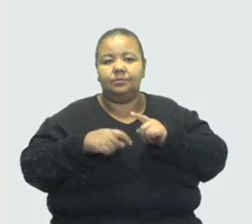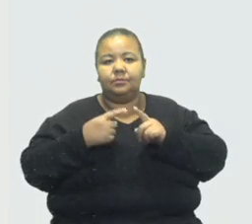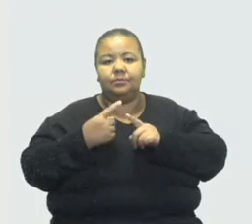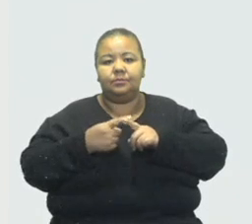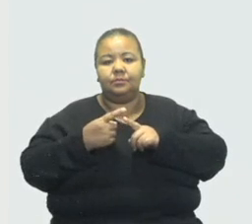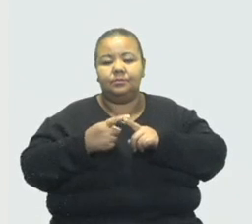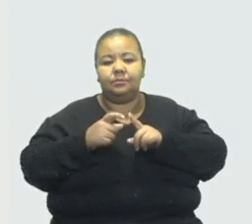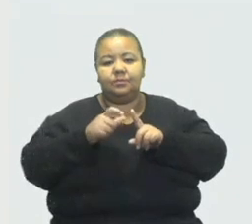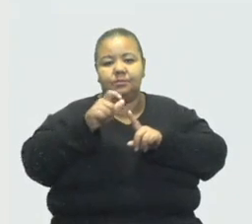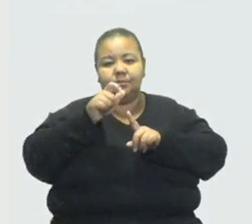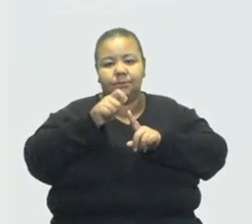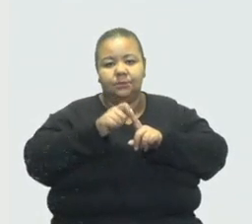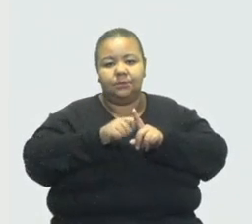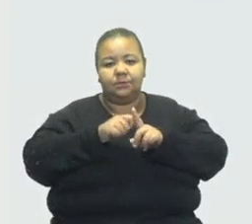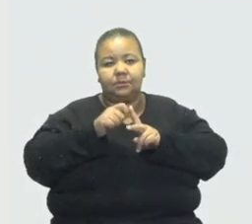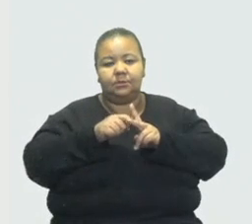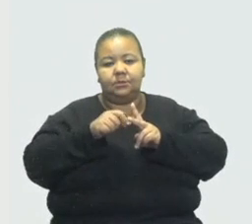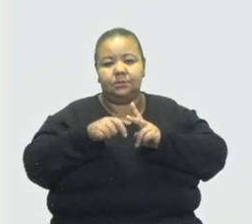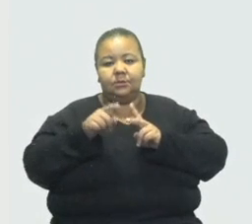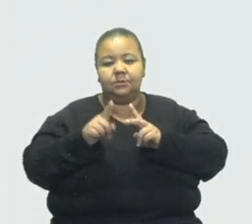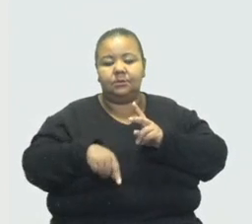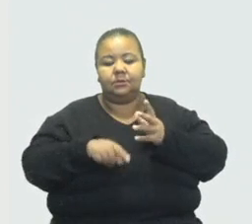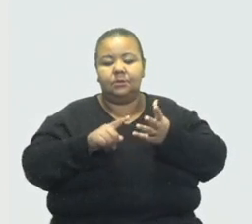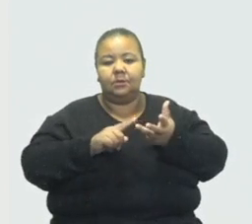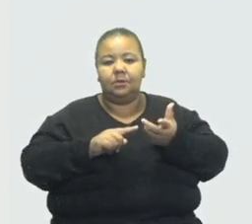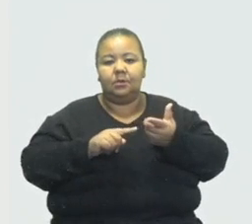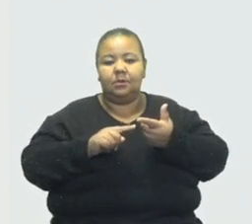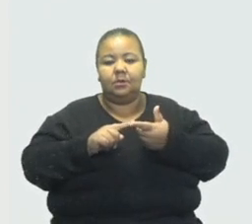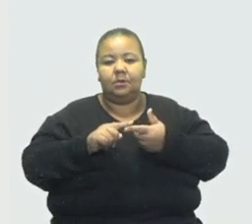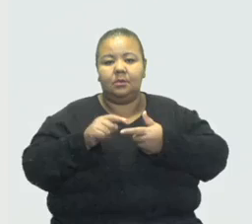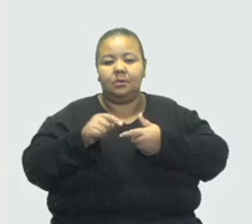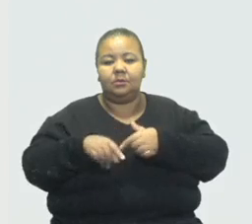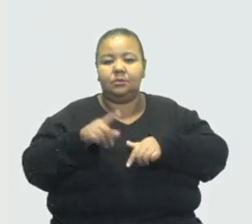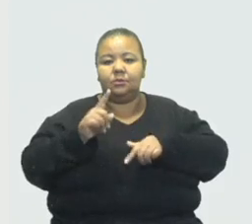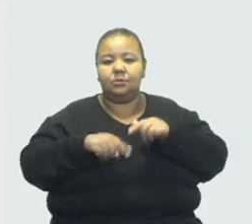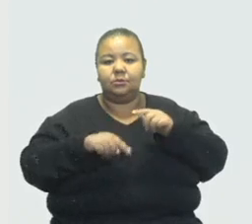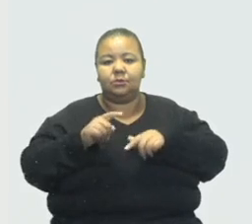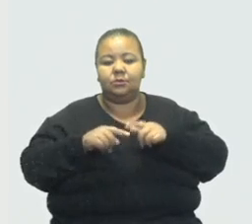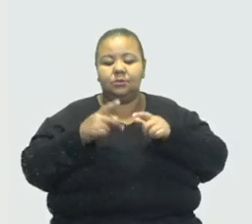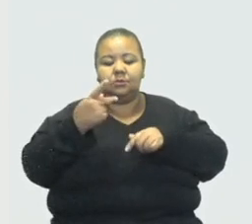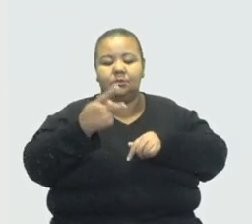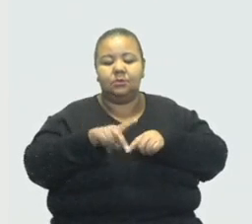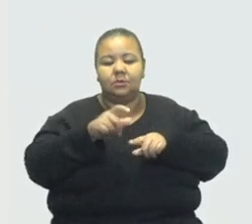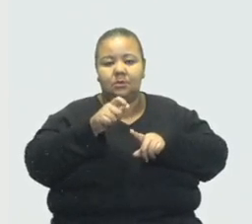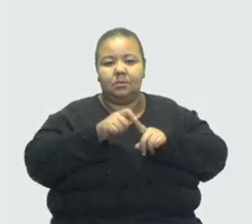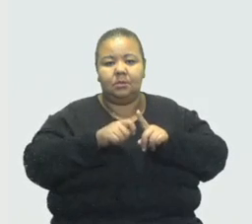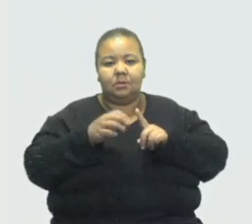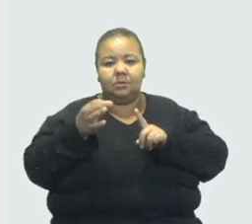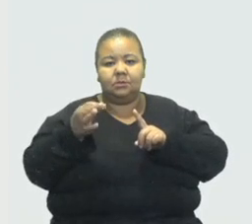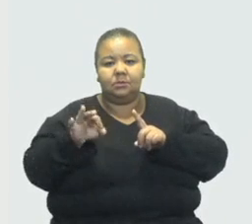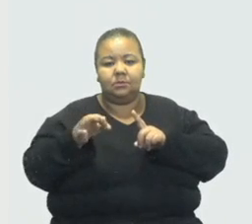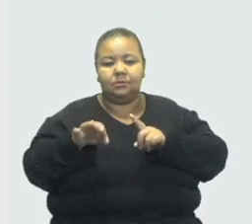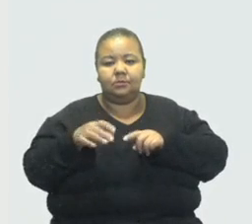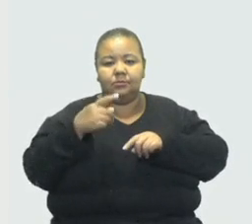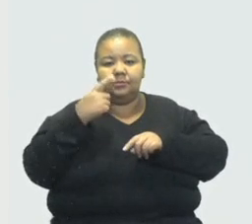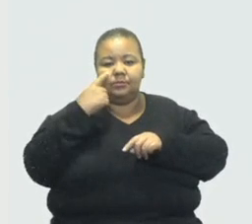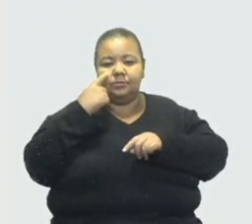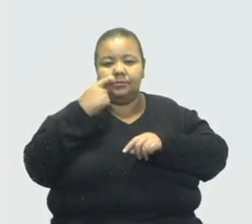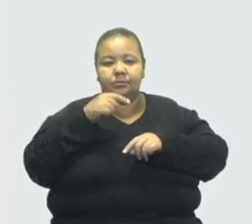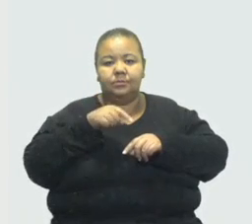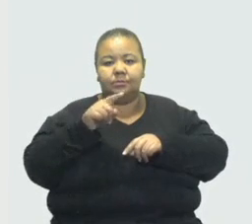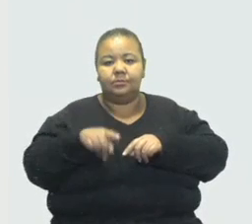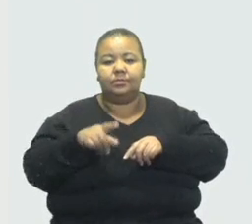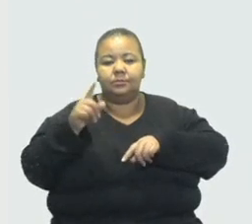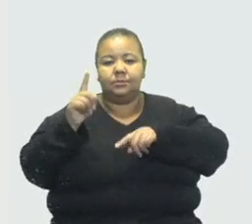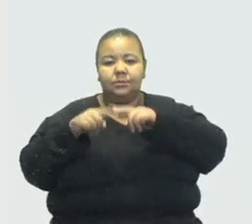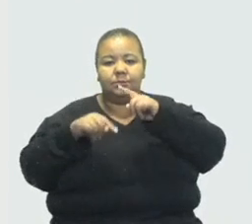por mês, que foi a quantidade expressa dos produtos naquele mês, certo? Então, veja aqui, ó, que é produto e